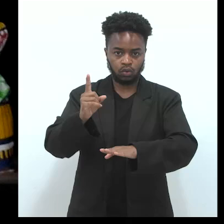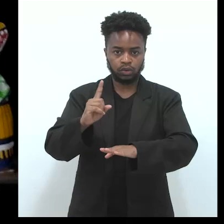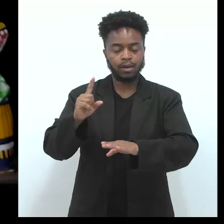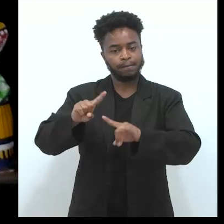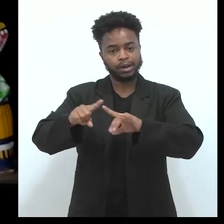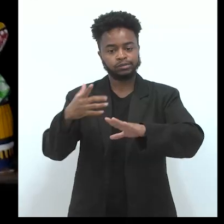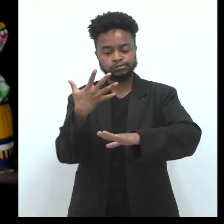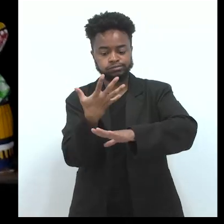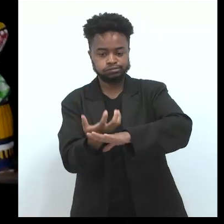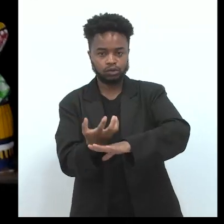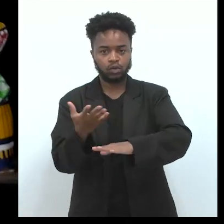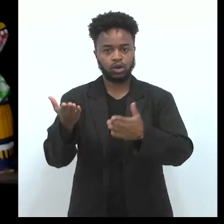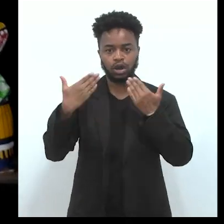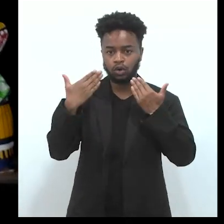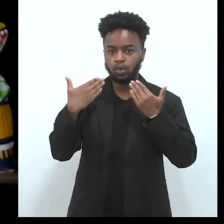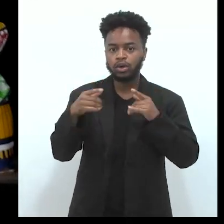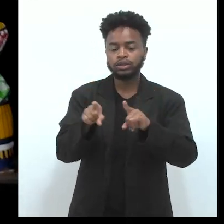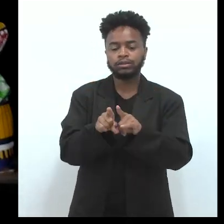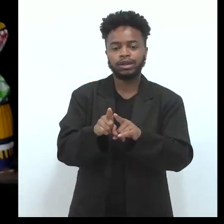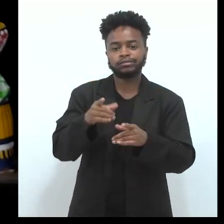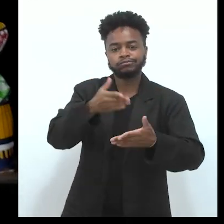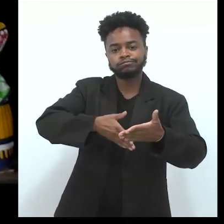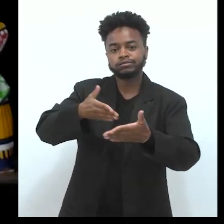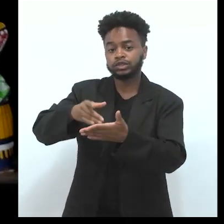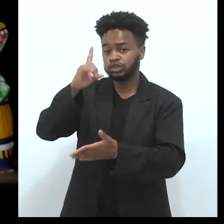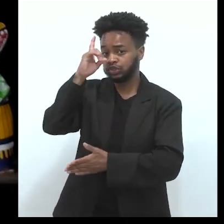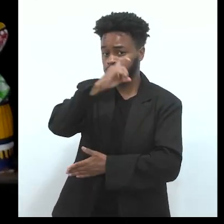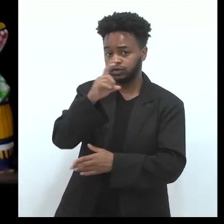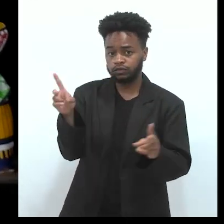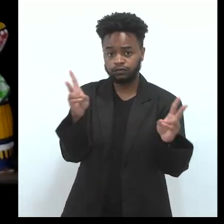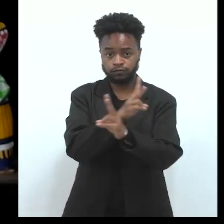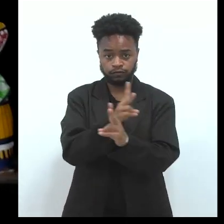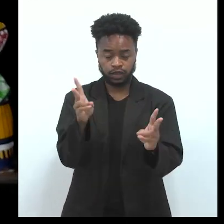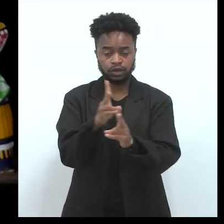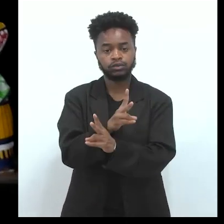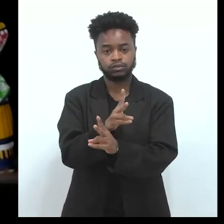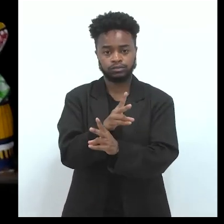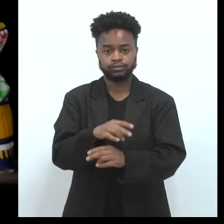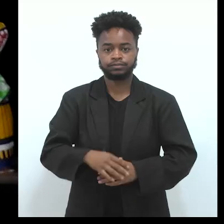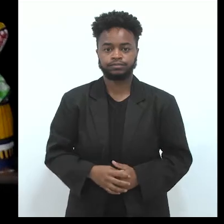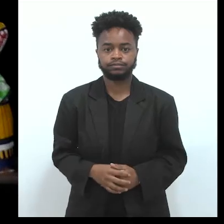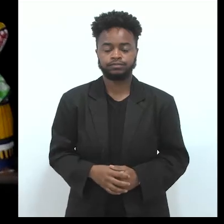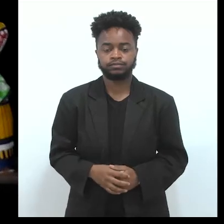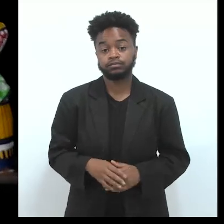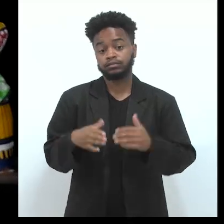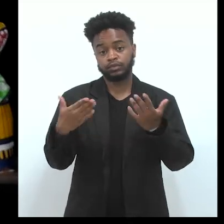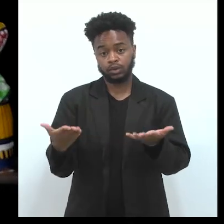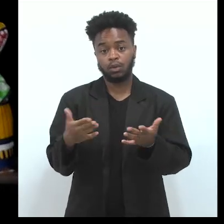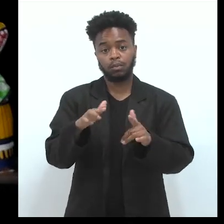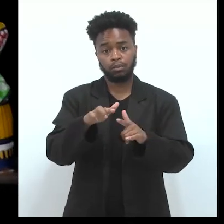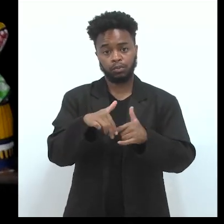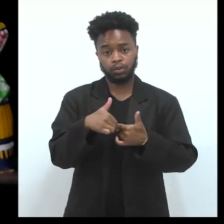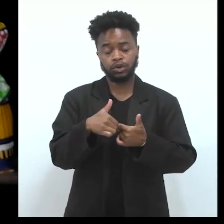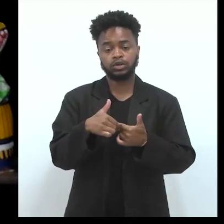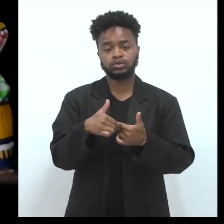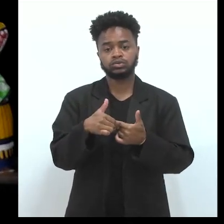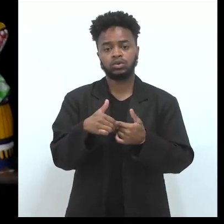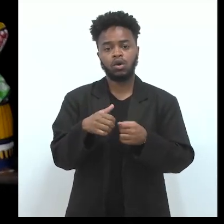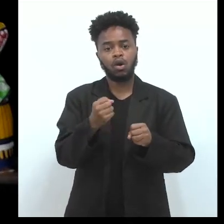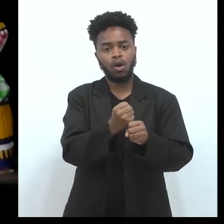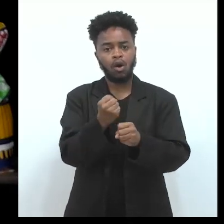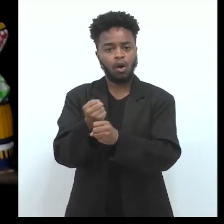ele absorve mais, ele dificulta a passagem do vento, por exemplo. E